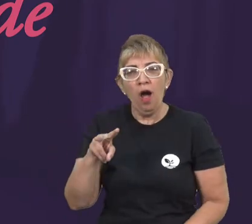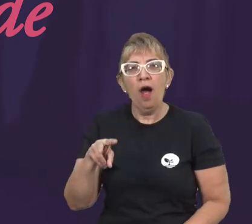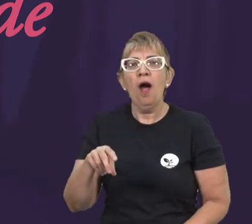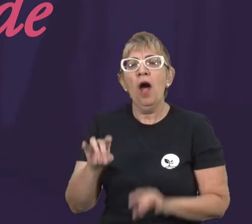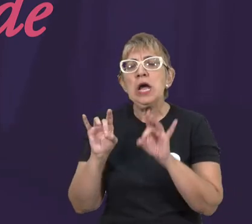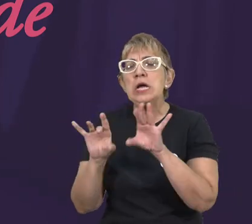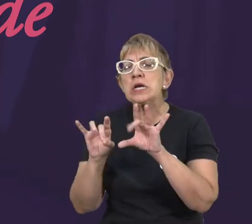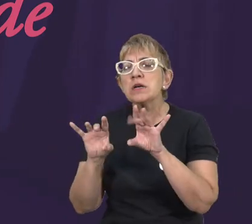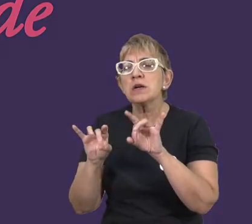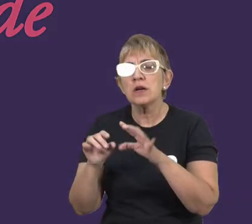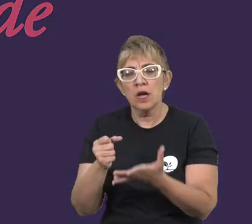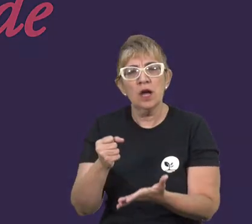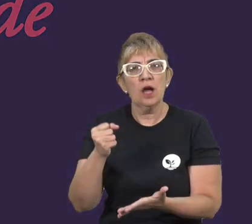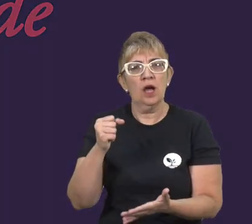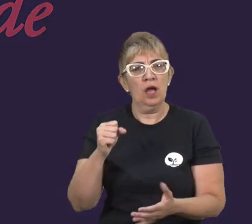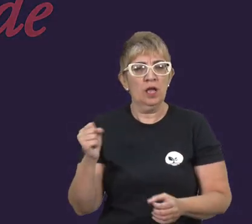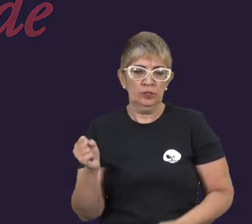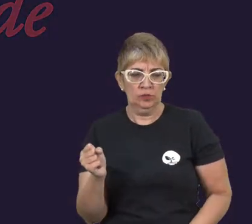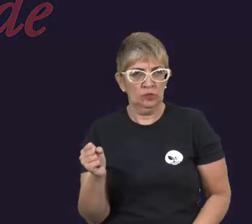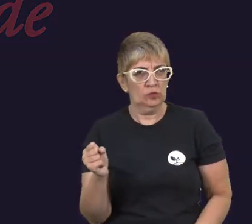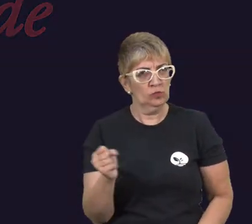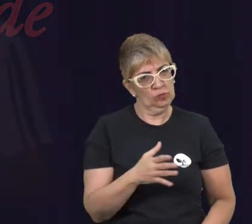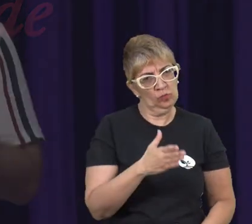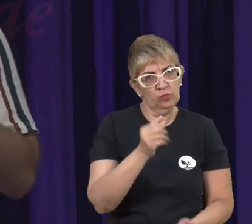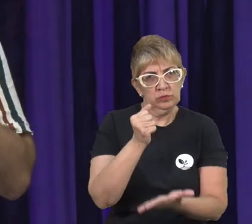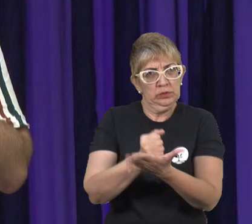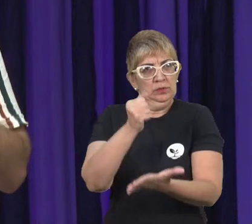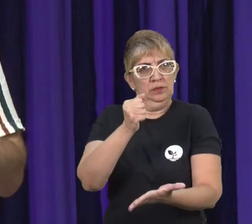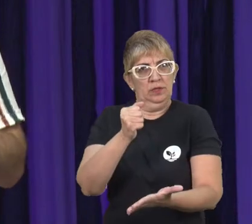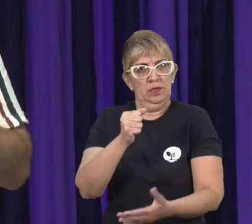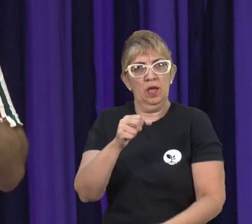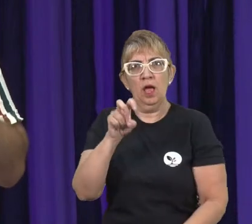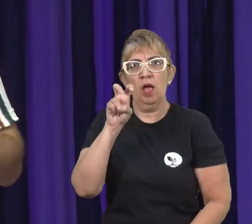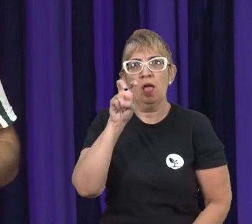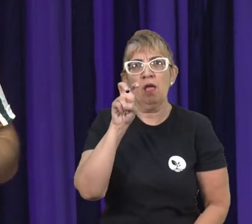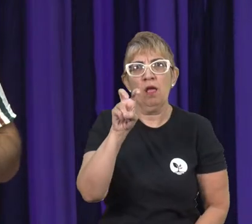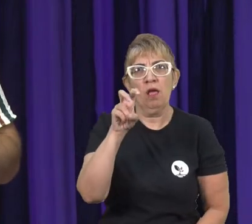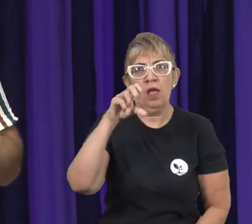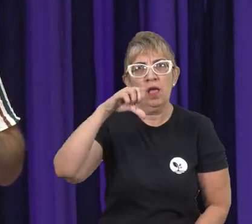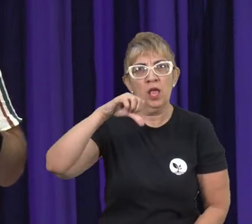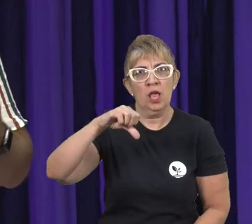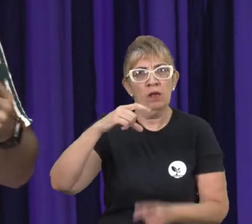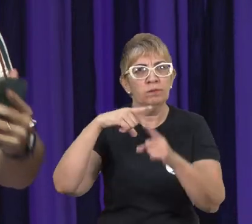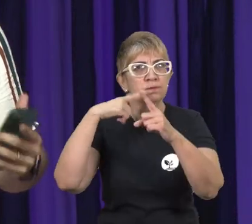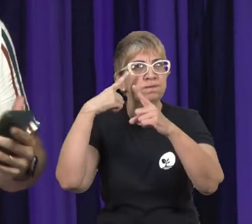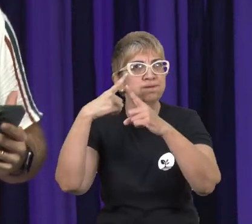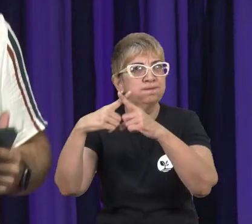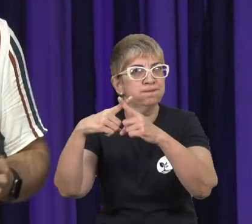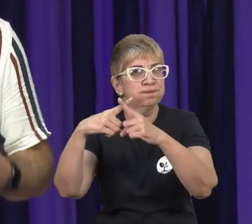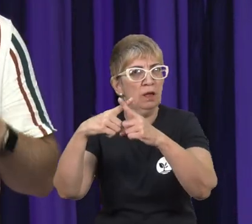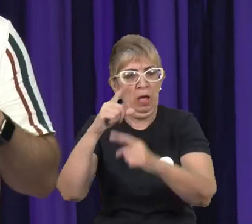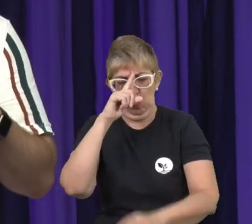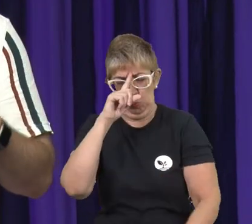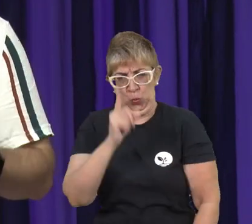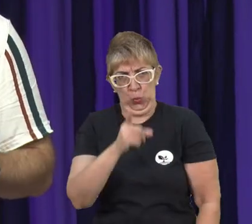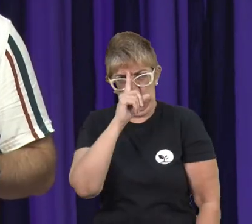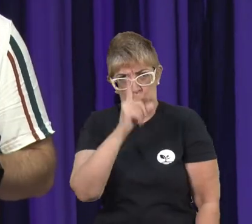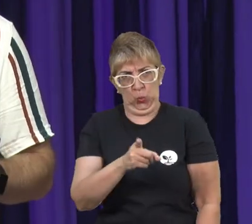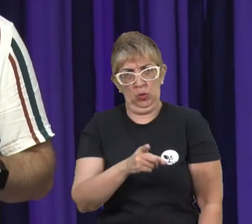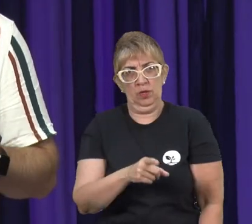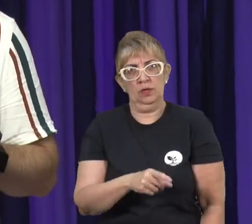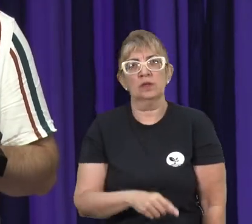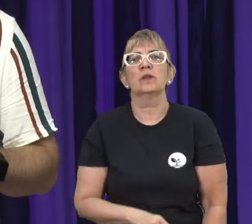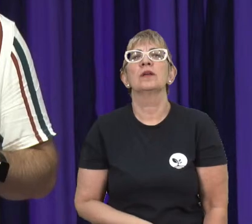o Novo Testamento, onde por 59 vezes existem ordens dadas pelos